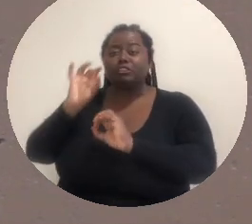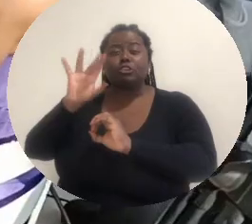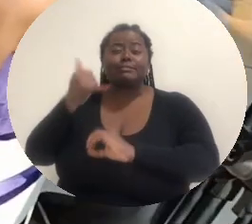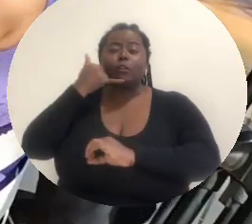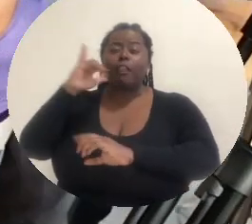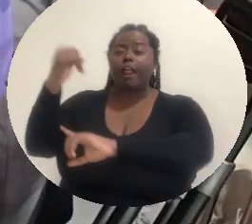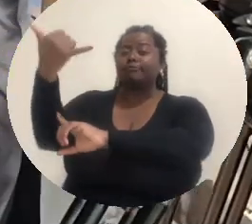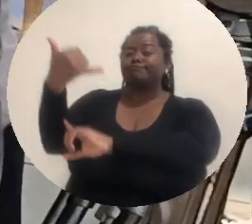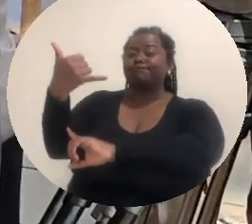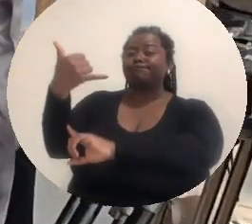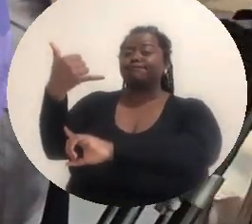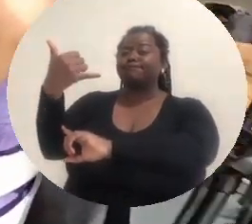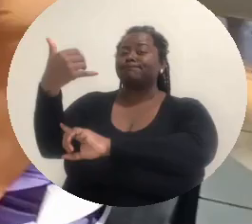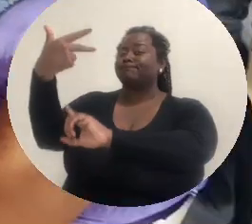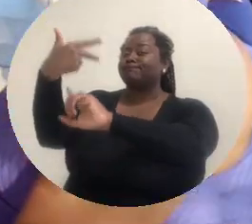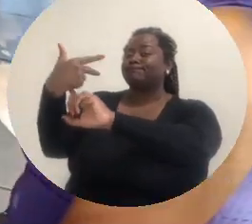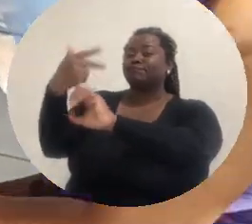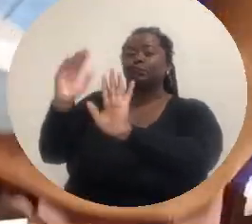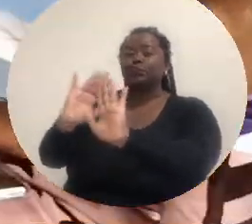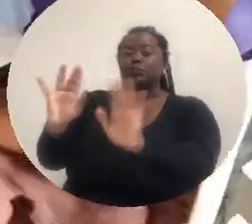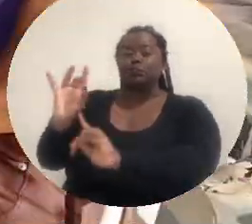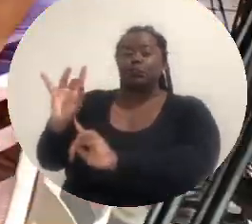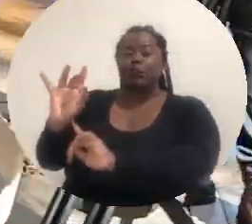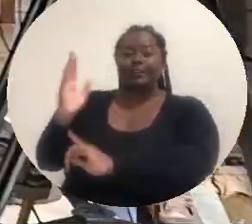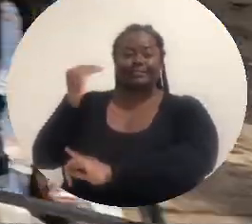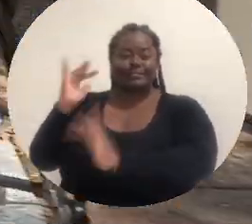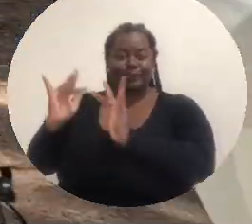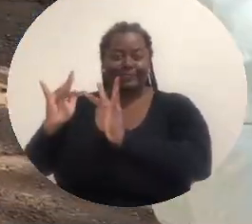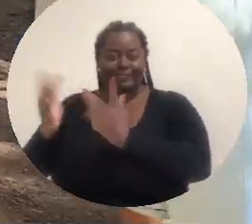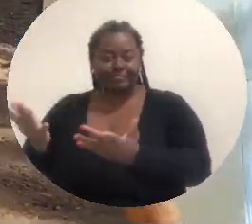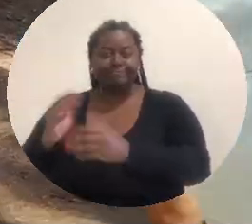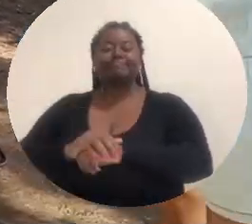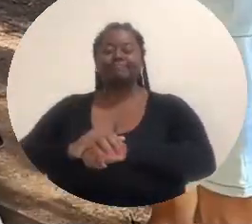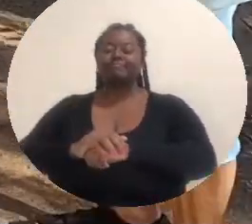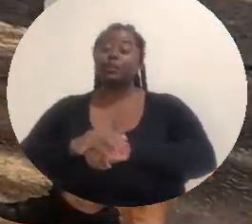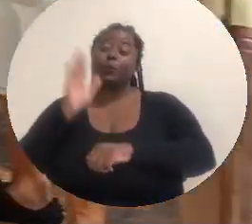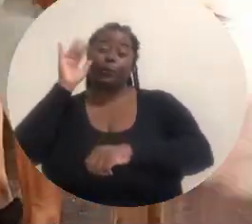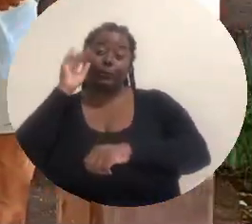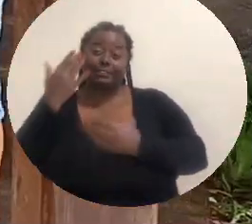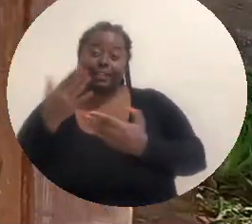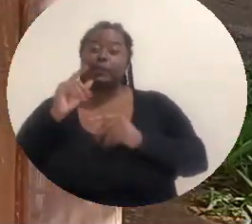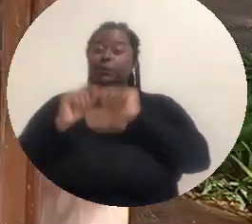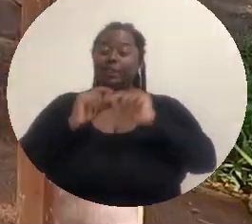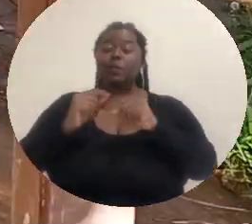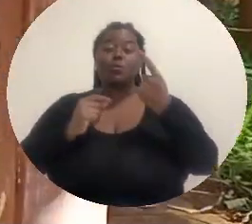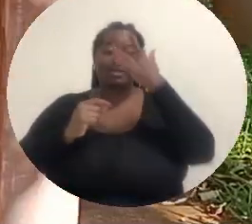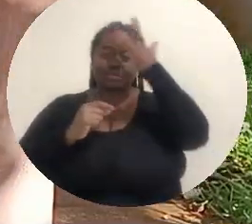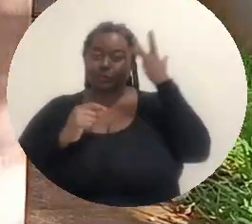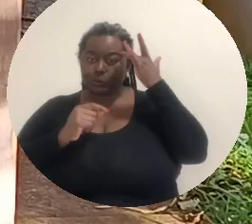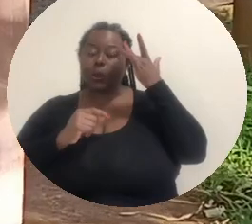celular. Bom, eu acho que a coisa curiosa sobre o meu curta seria que uma das pessoas tinha que sair muito antes do